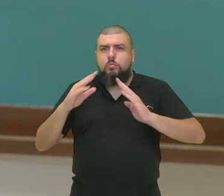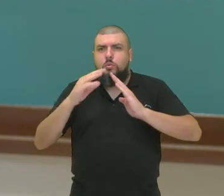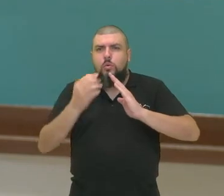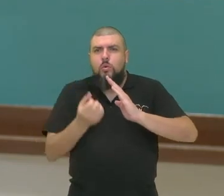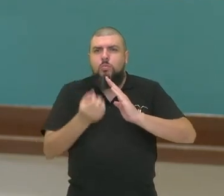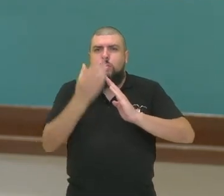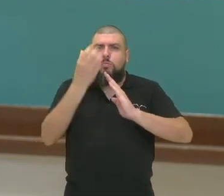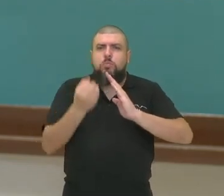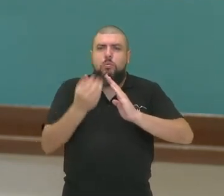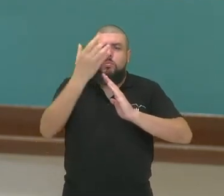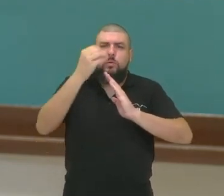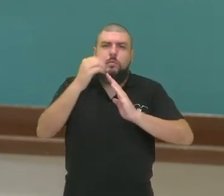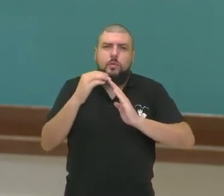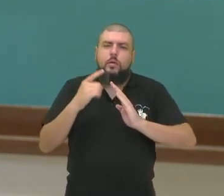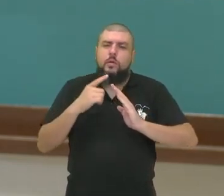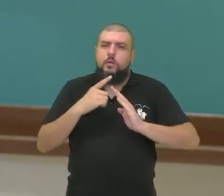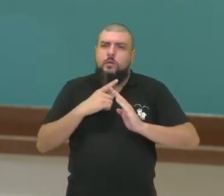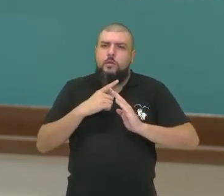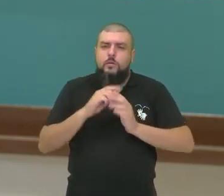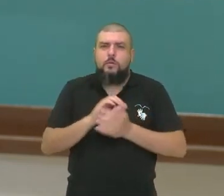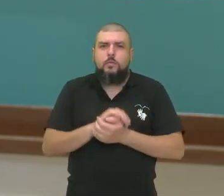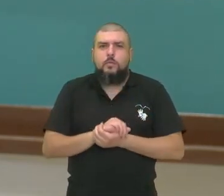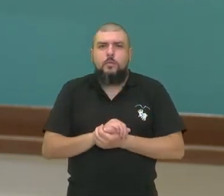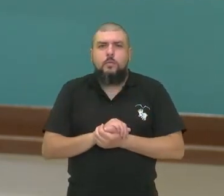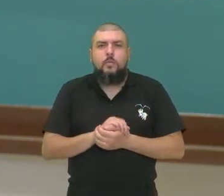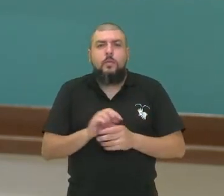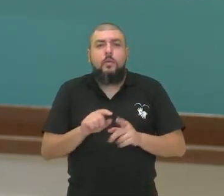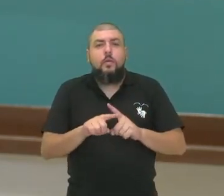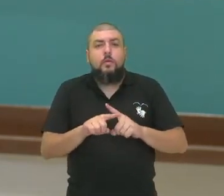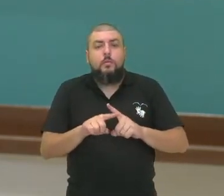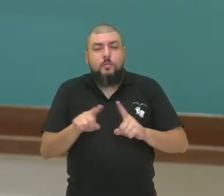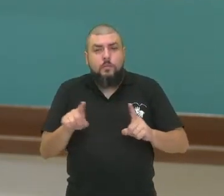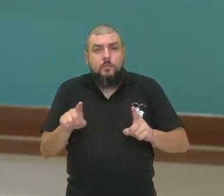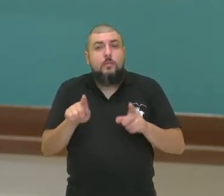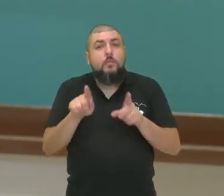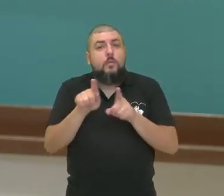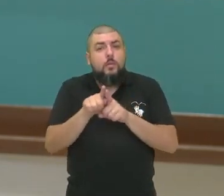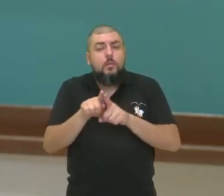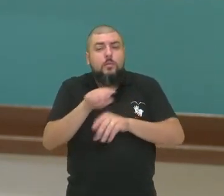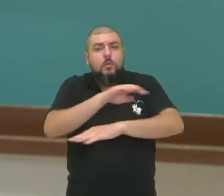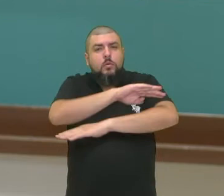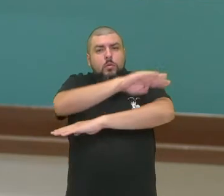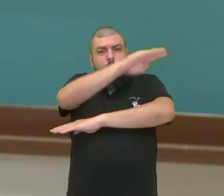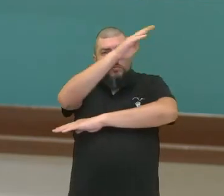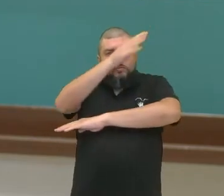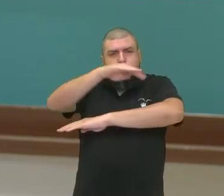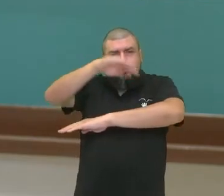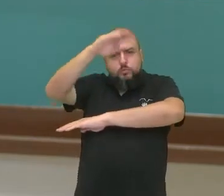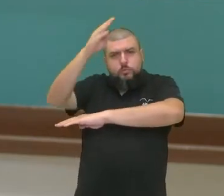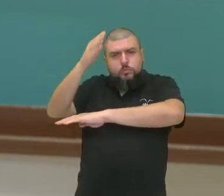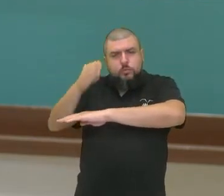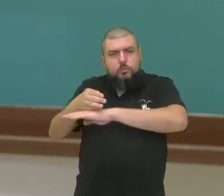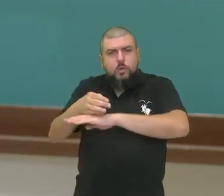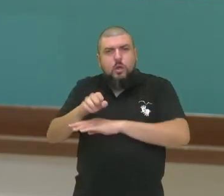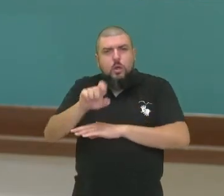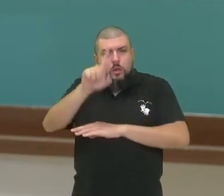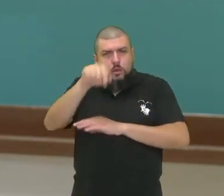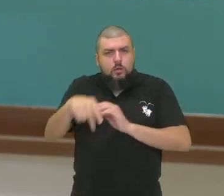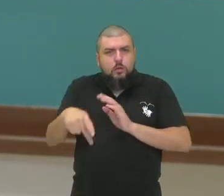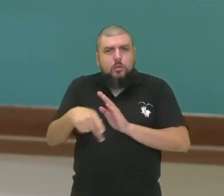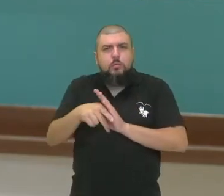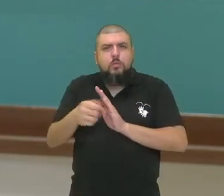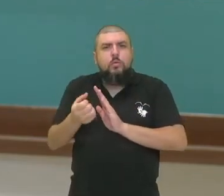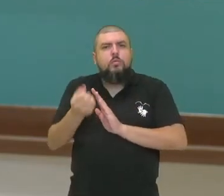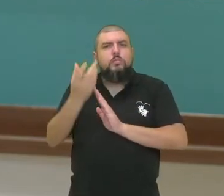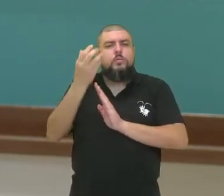questão de relevo, né, tem também montanhas nessa região, ok? De origem vulcânicas, como, por exemplo, o